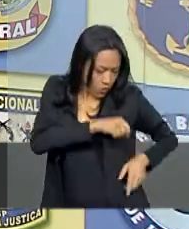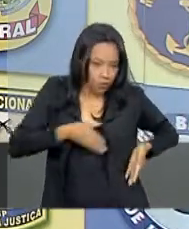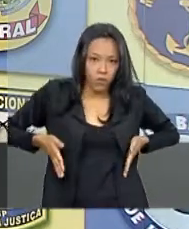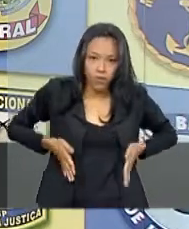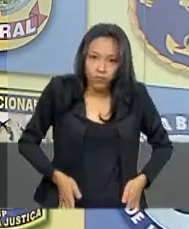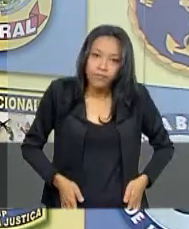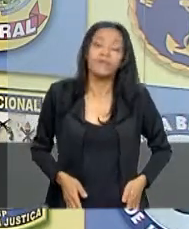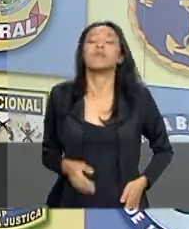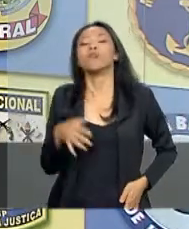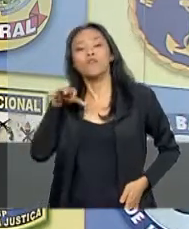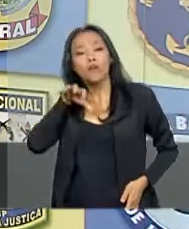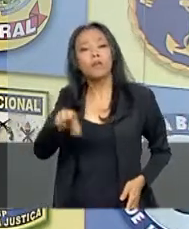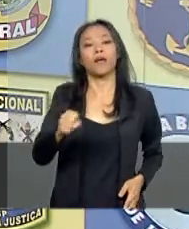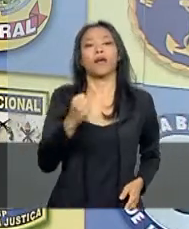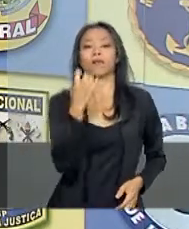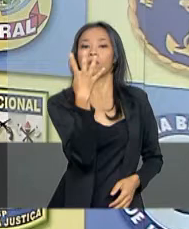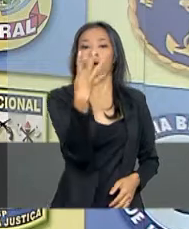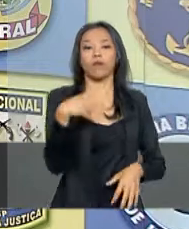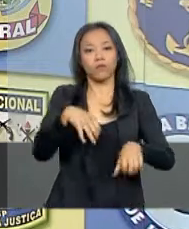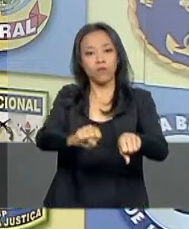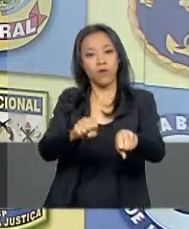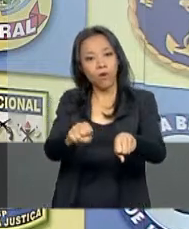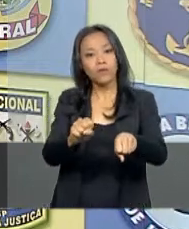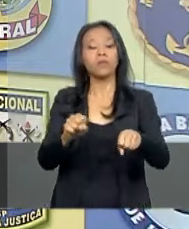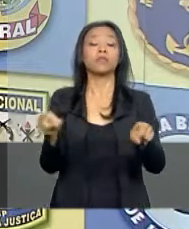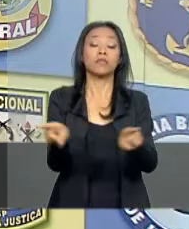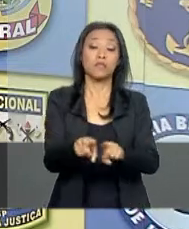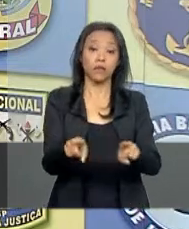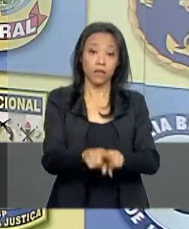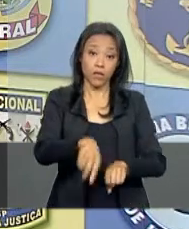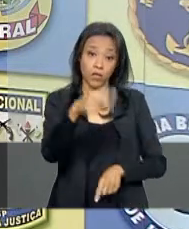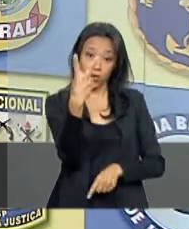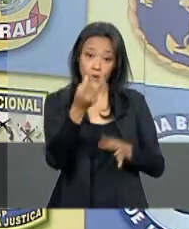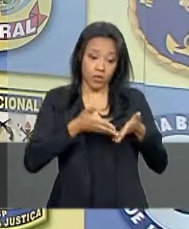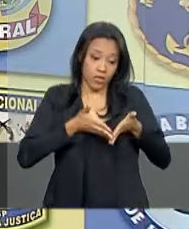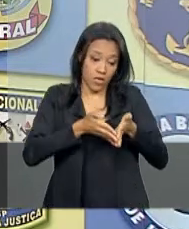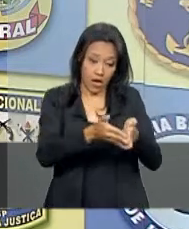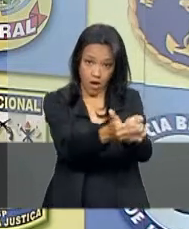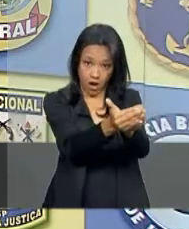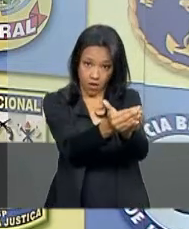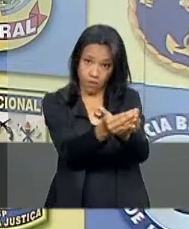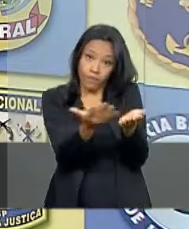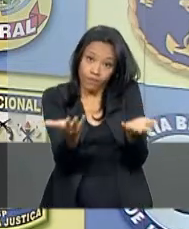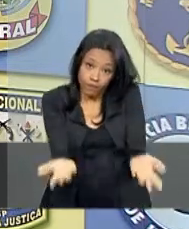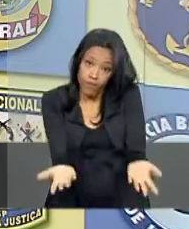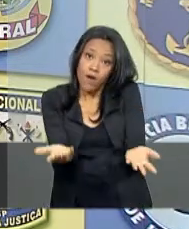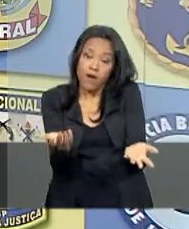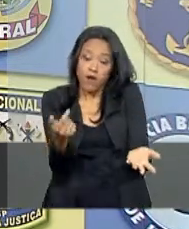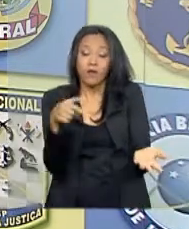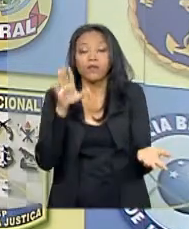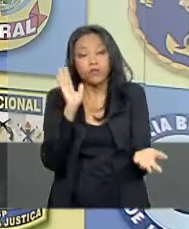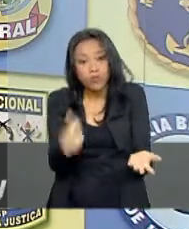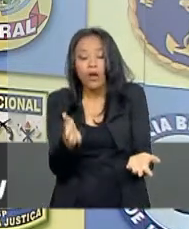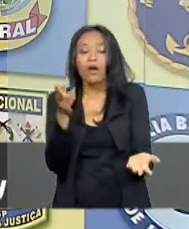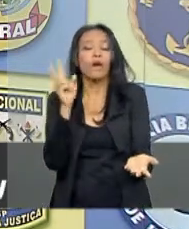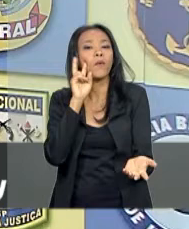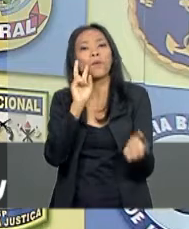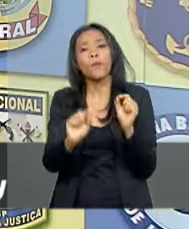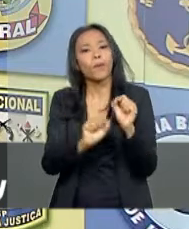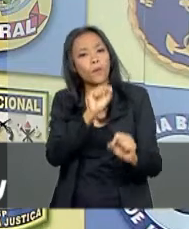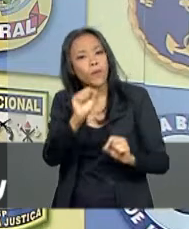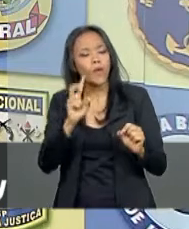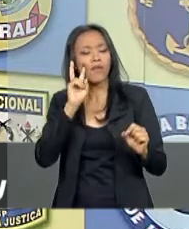foram apreendidos 4 motocicletas e 2 embarcações. A gente pôde acompanhar já um